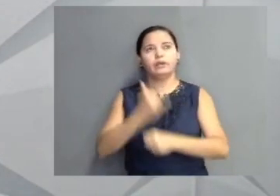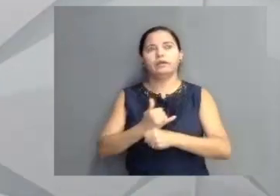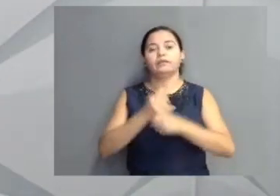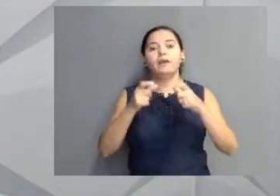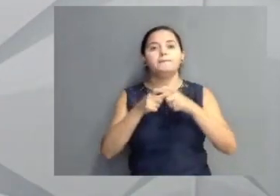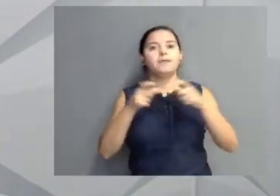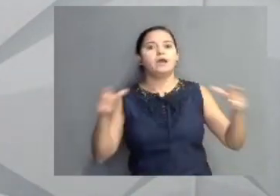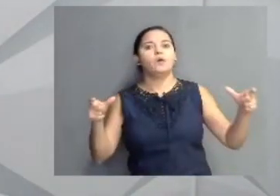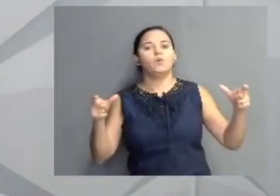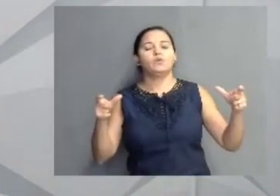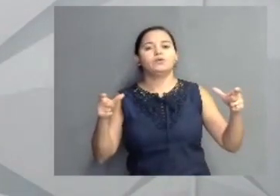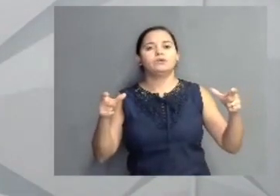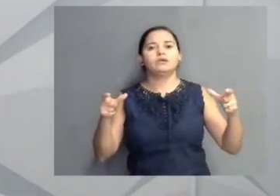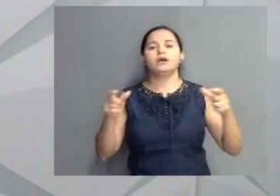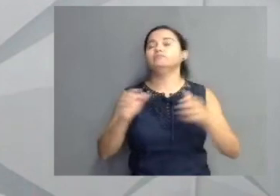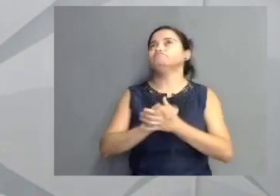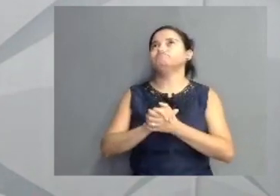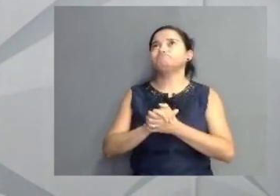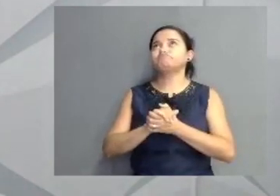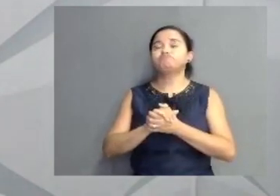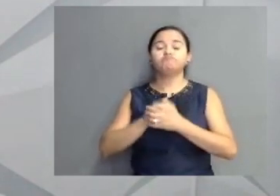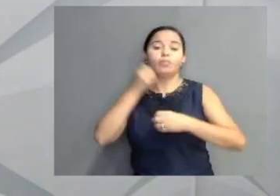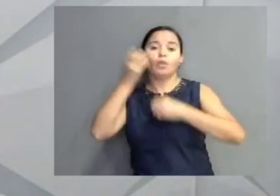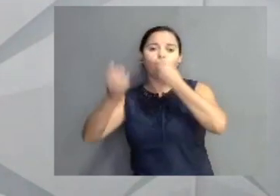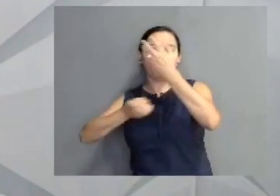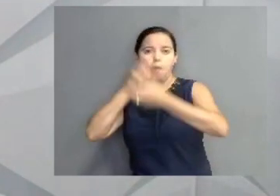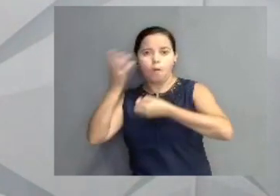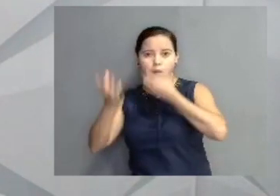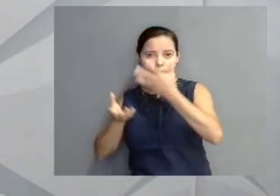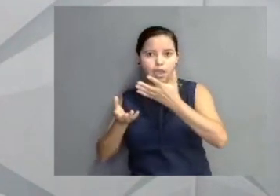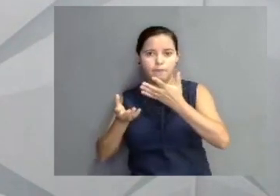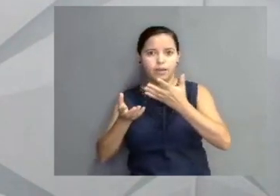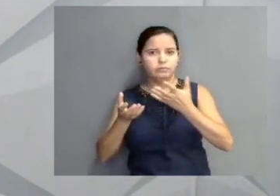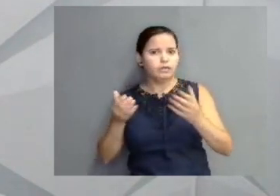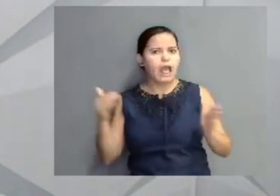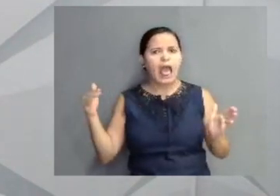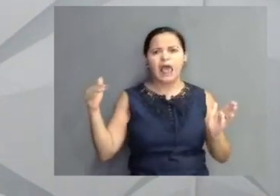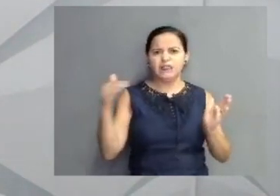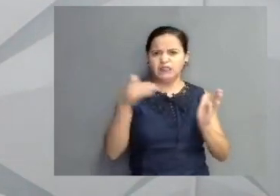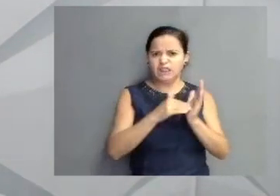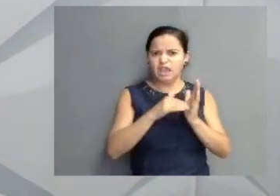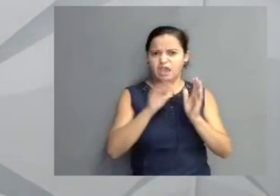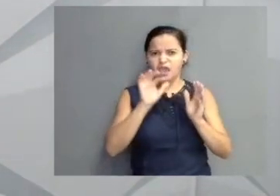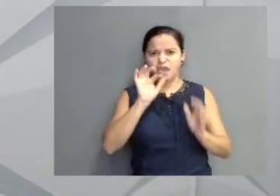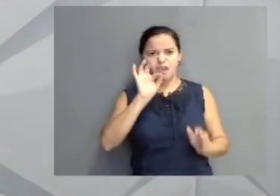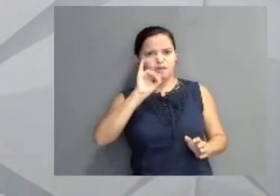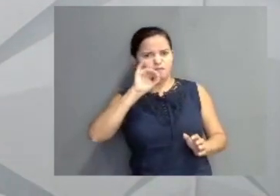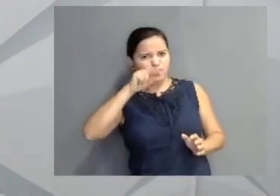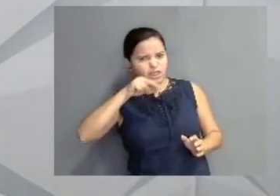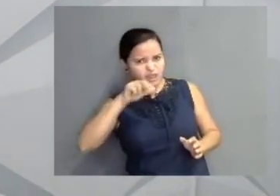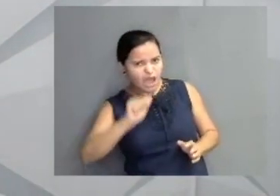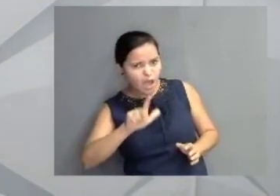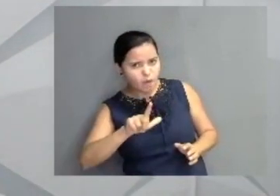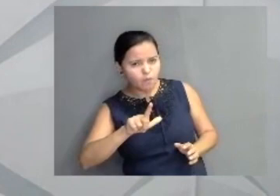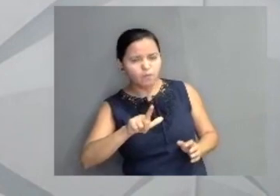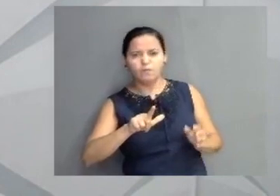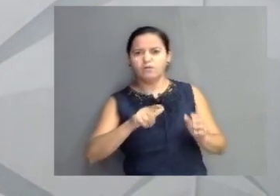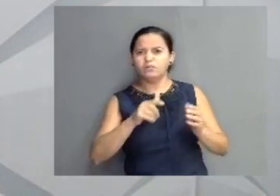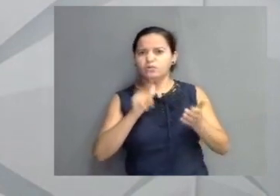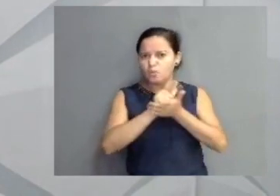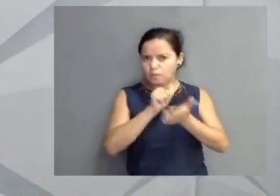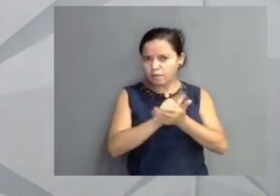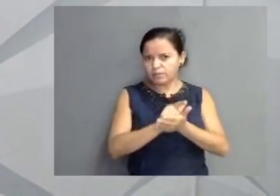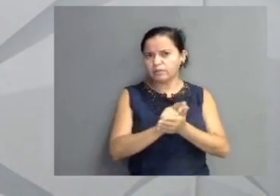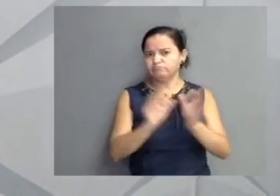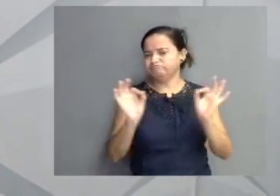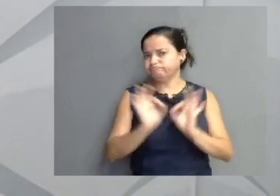poemas, eles não preenchem a linha, a folha até o final. Ou eles preenchem a metade, ou eles formam uma coluna, como